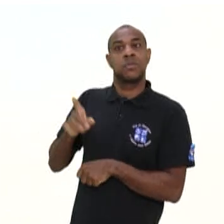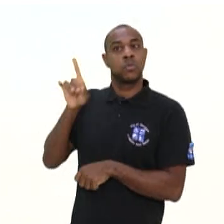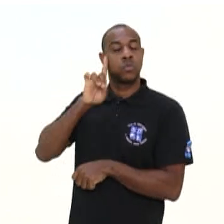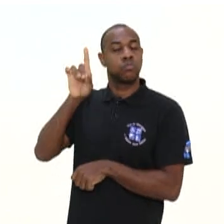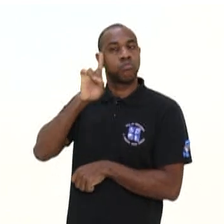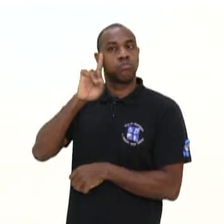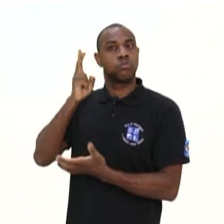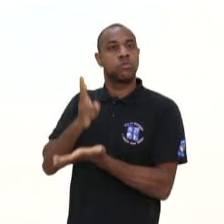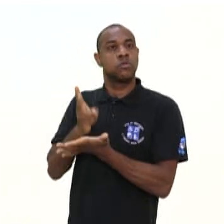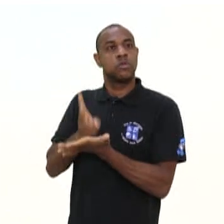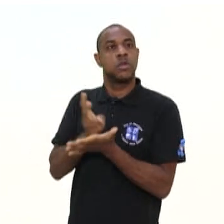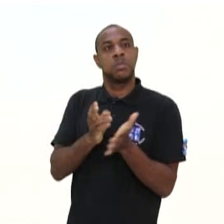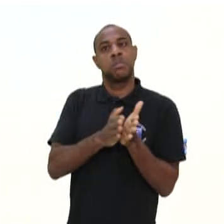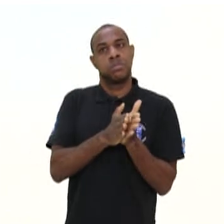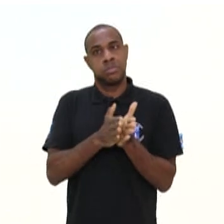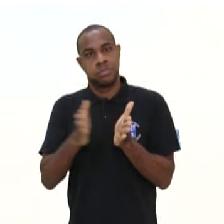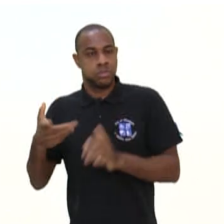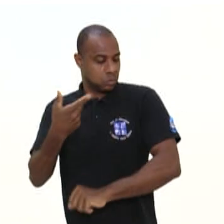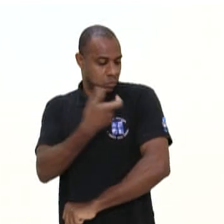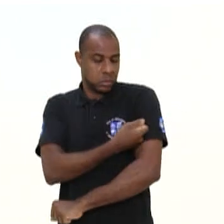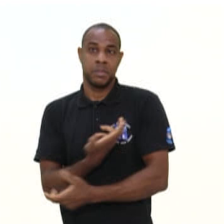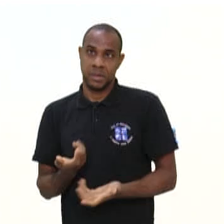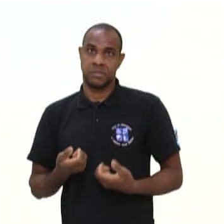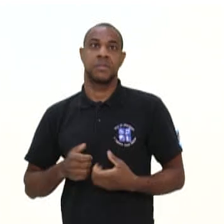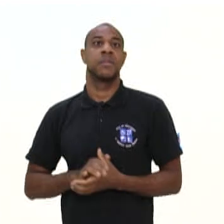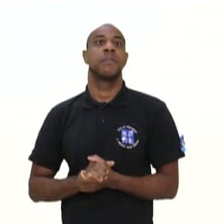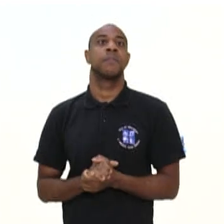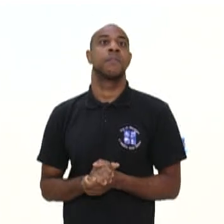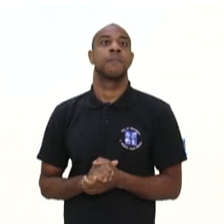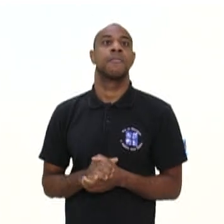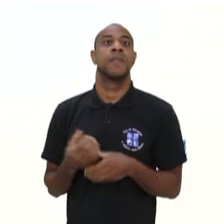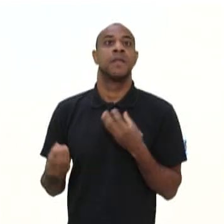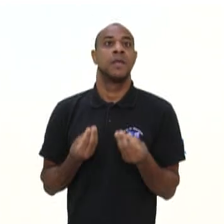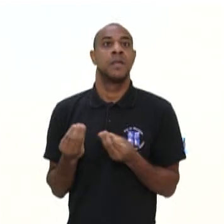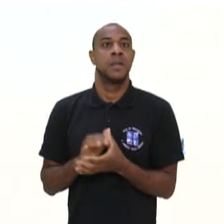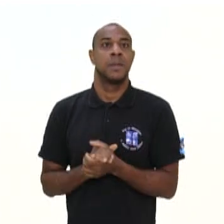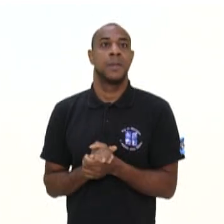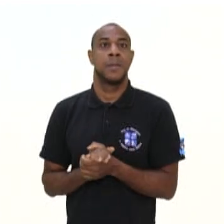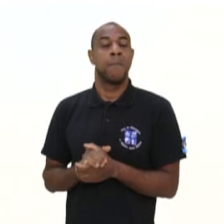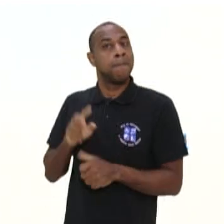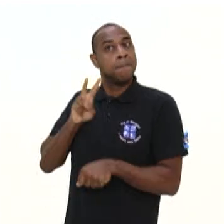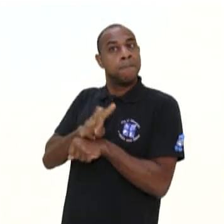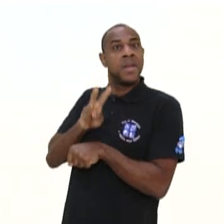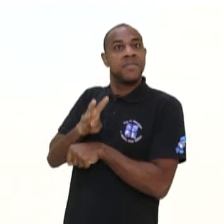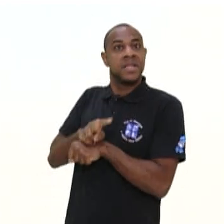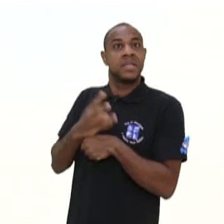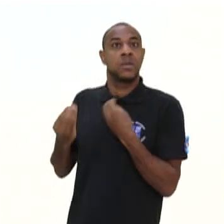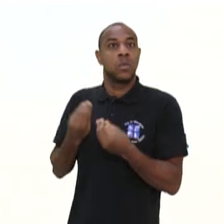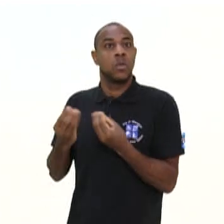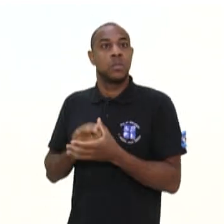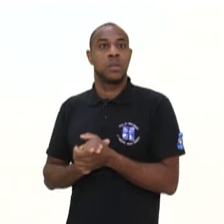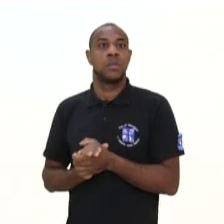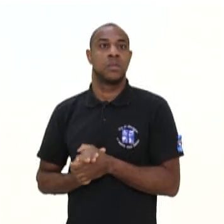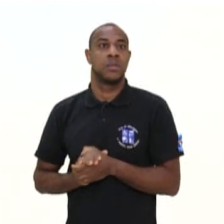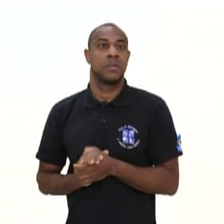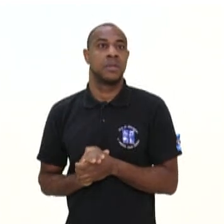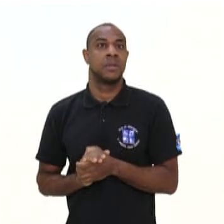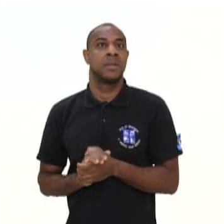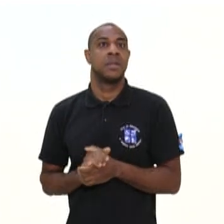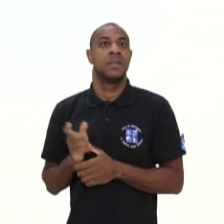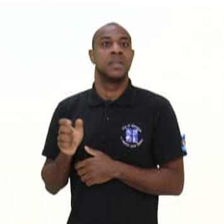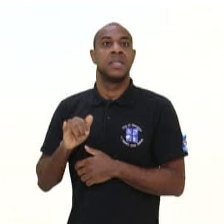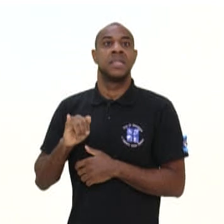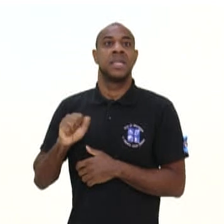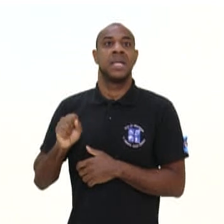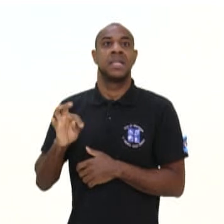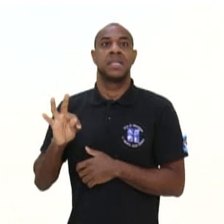frequente, prolongado com antibióticos. Prevenção às ISTs de um modo geral. Testar, eu vou falar